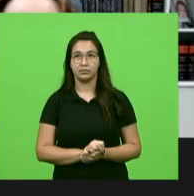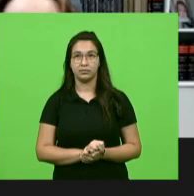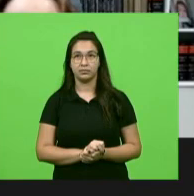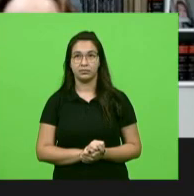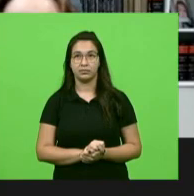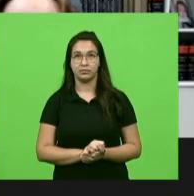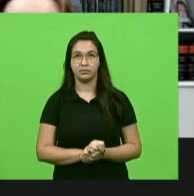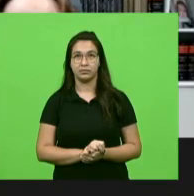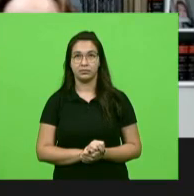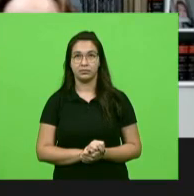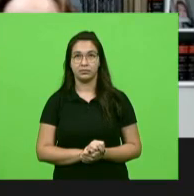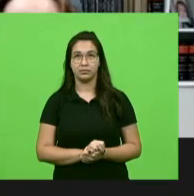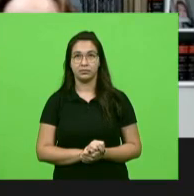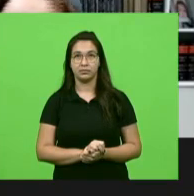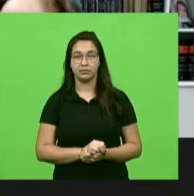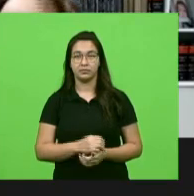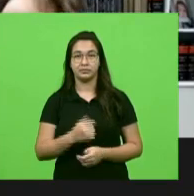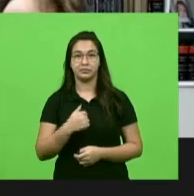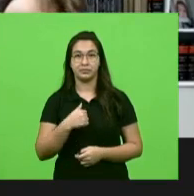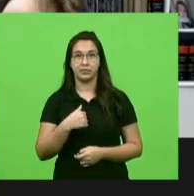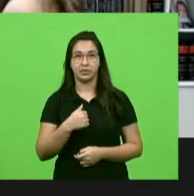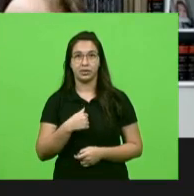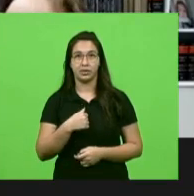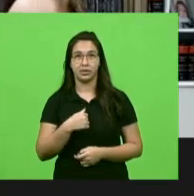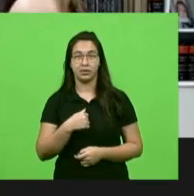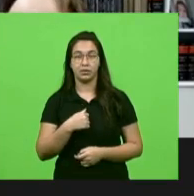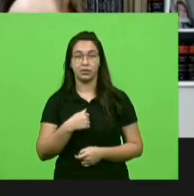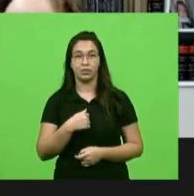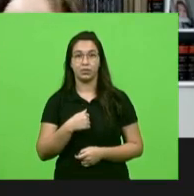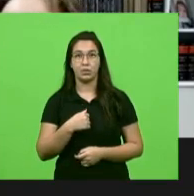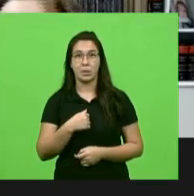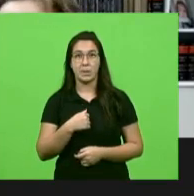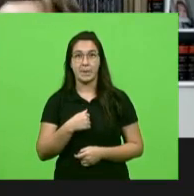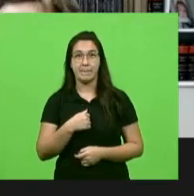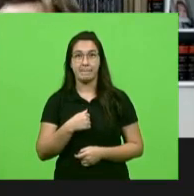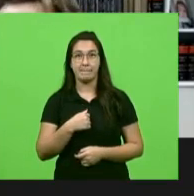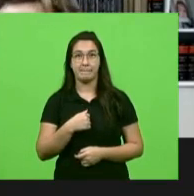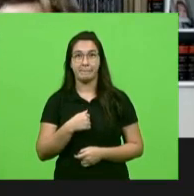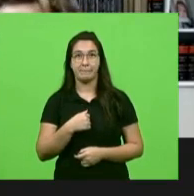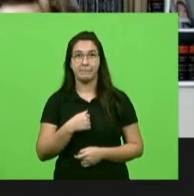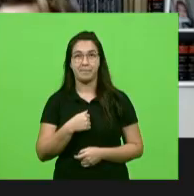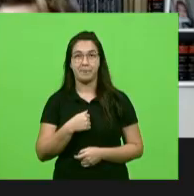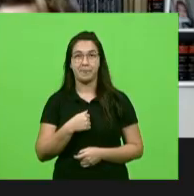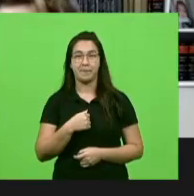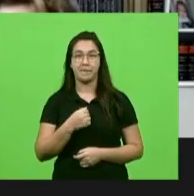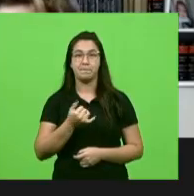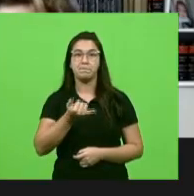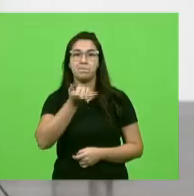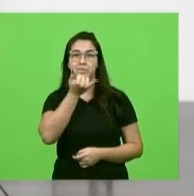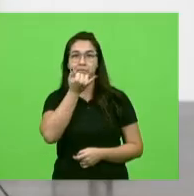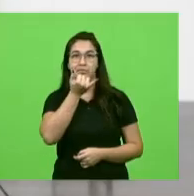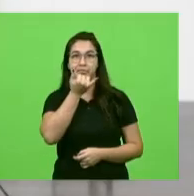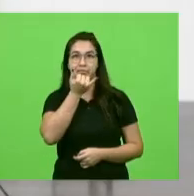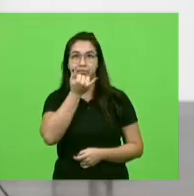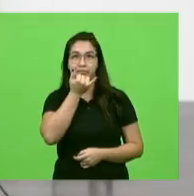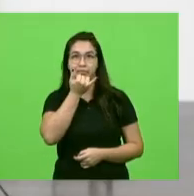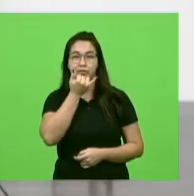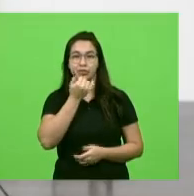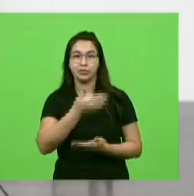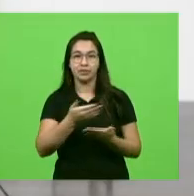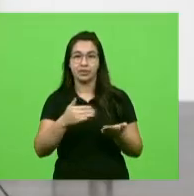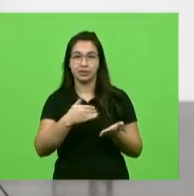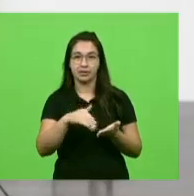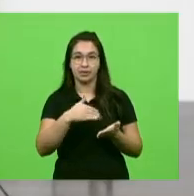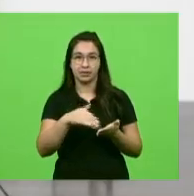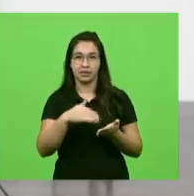perfeito. Eu havia me superado aqui. Peço perdão de todos. A secretaria me chama a atenção